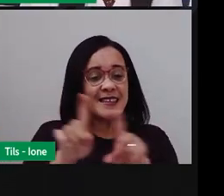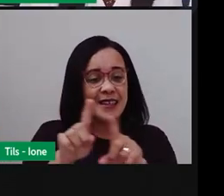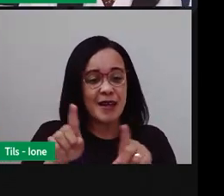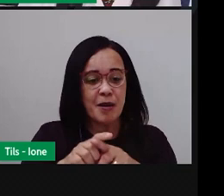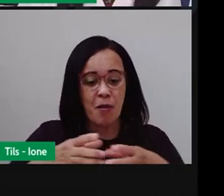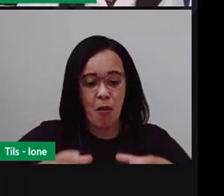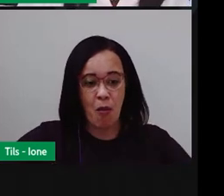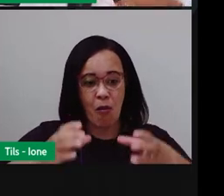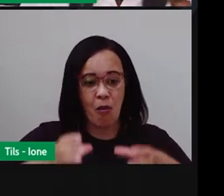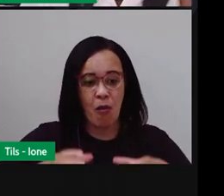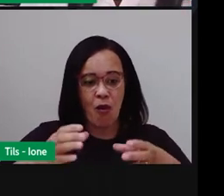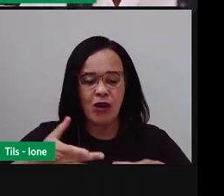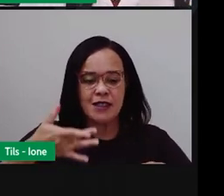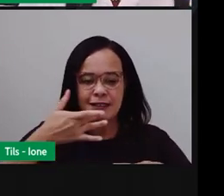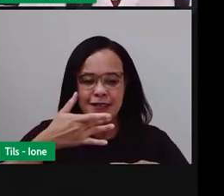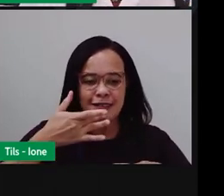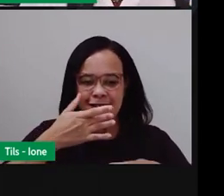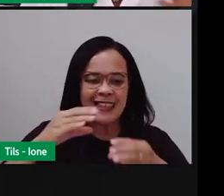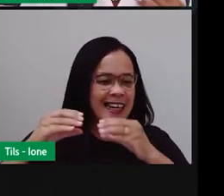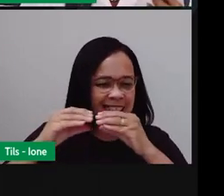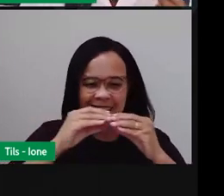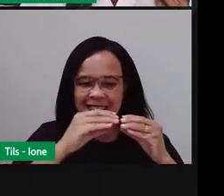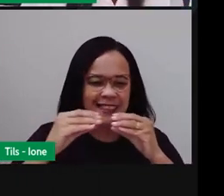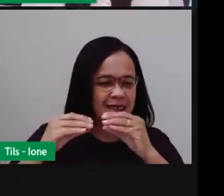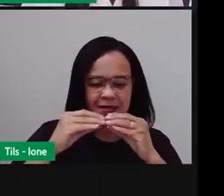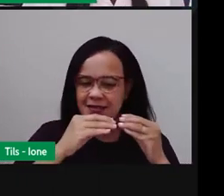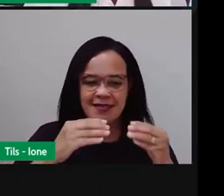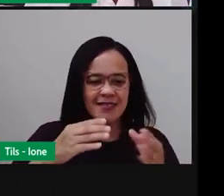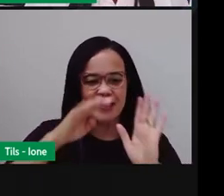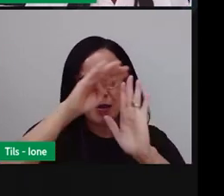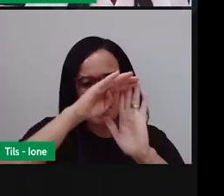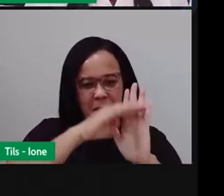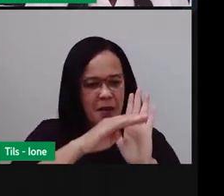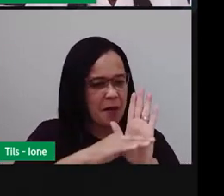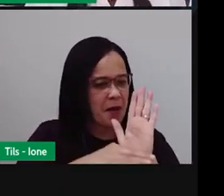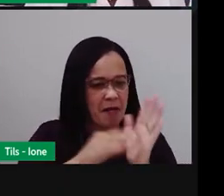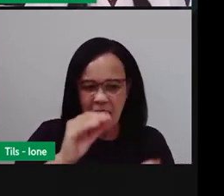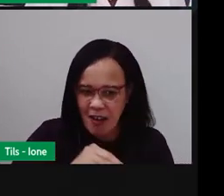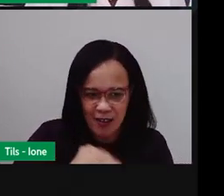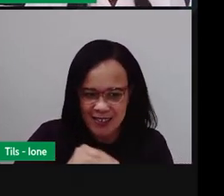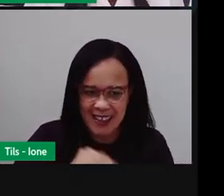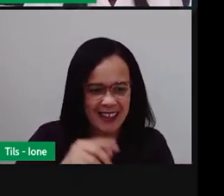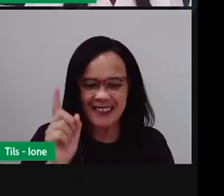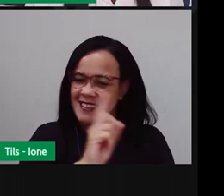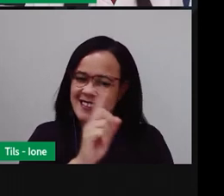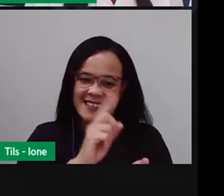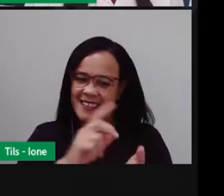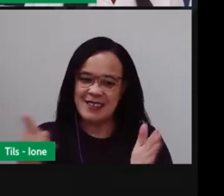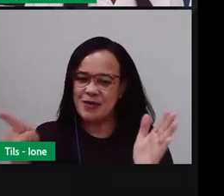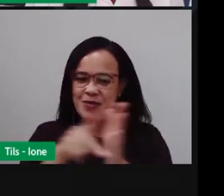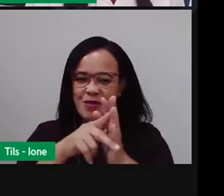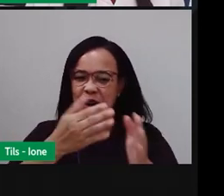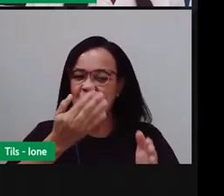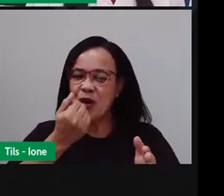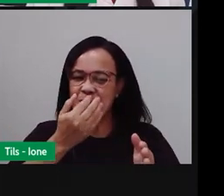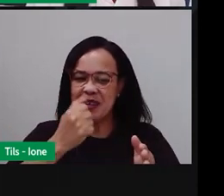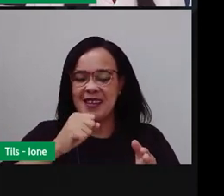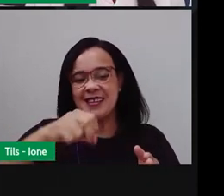Bolo de milho que não podia faltar na nossa lista de comidas típicas da região Nordeste.